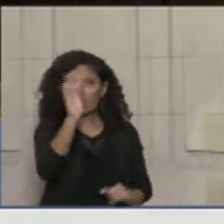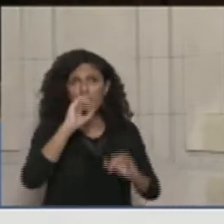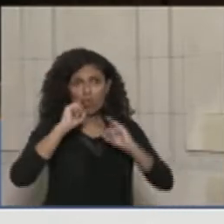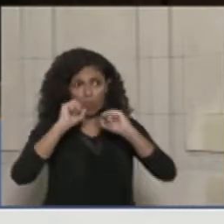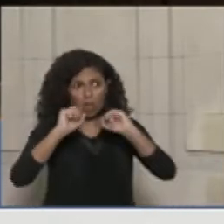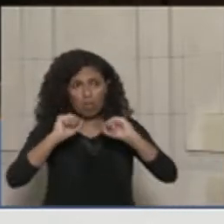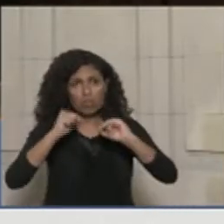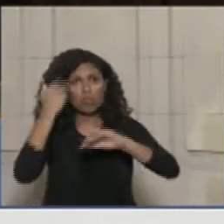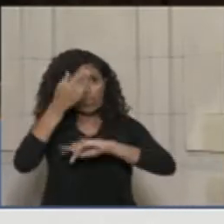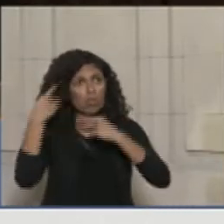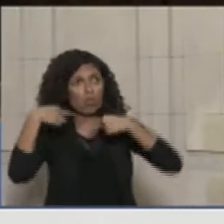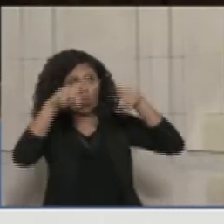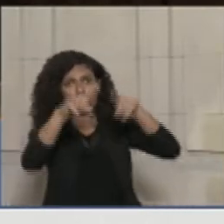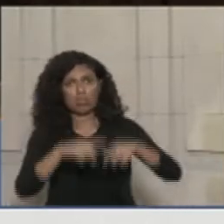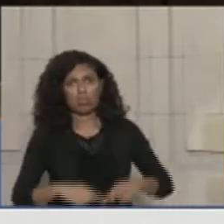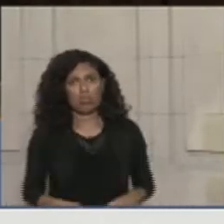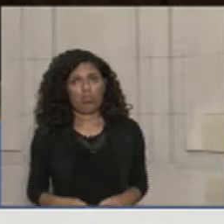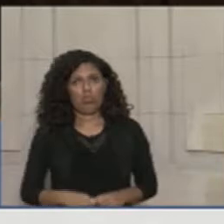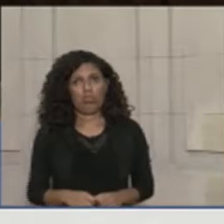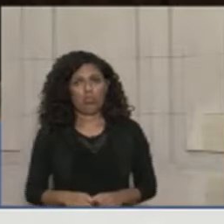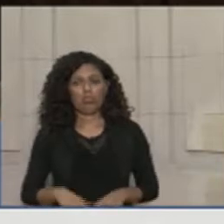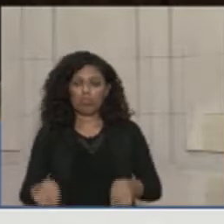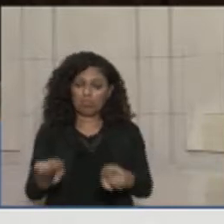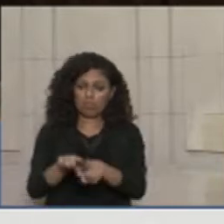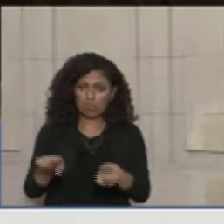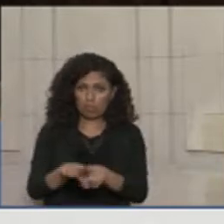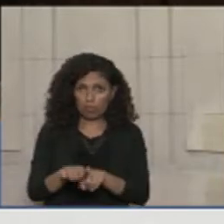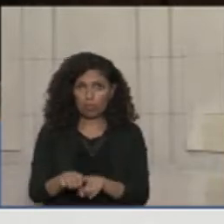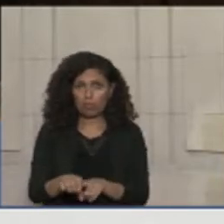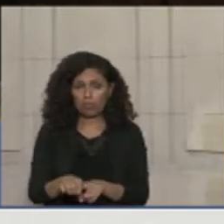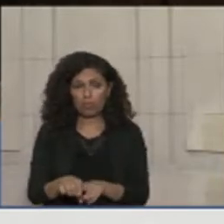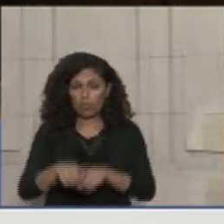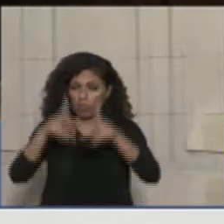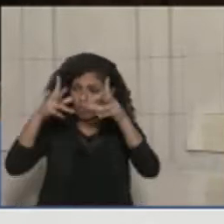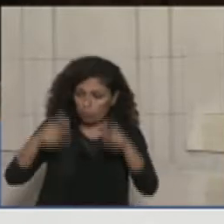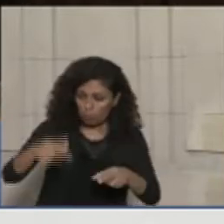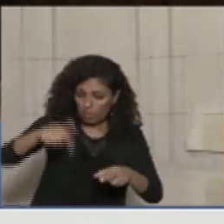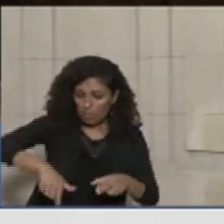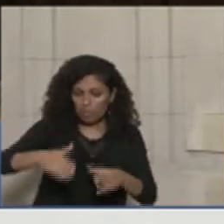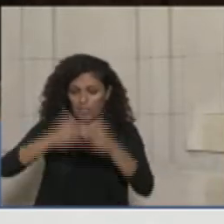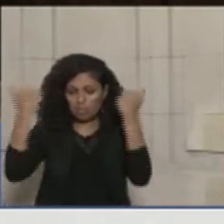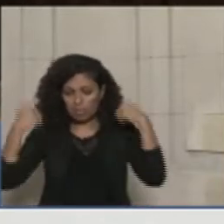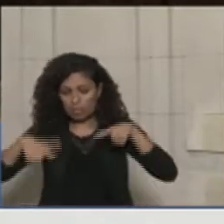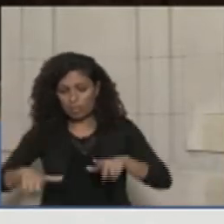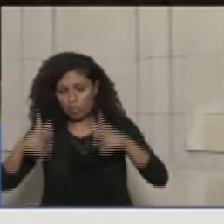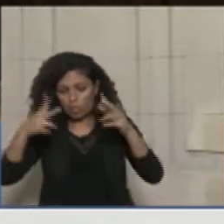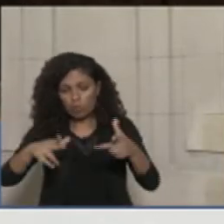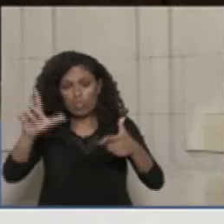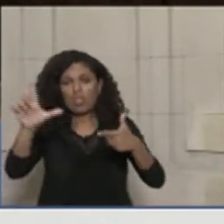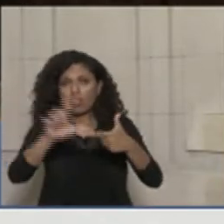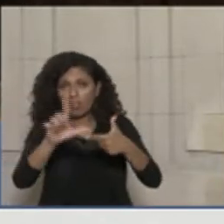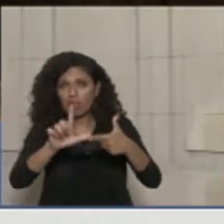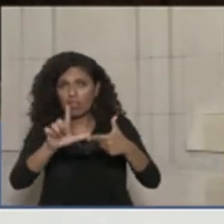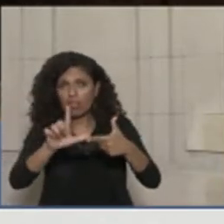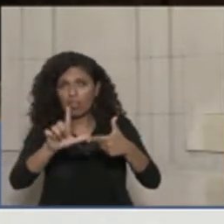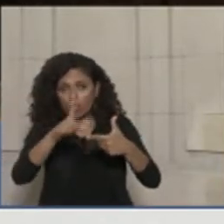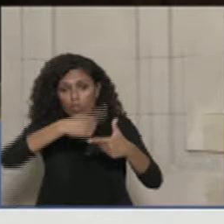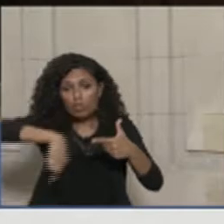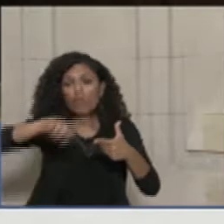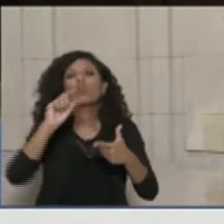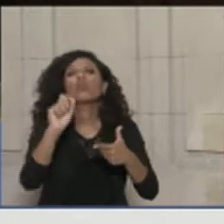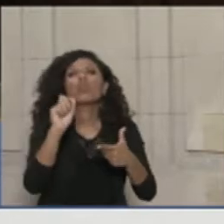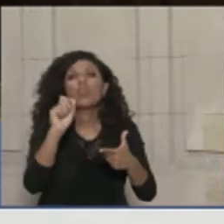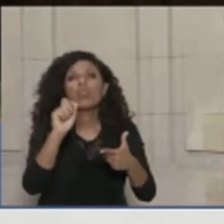Federal, que também, como os parlamentos, é guardião da